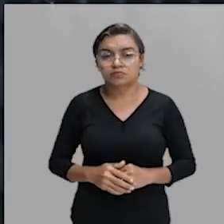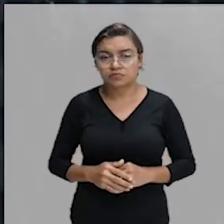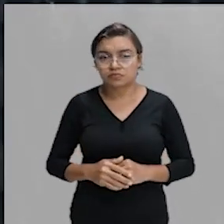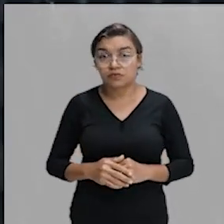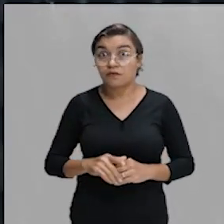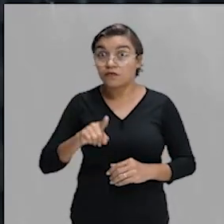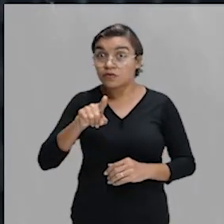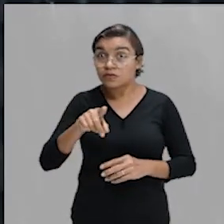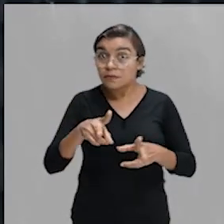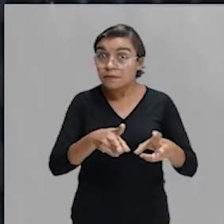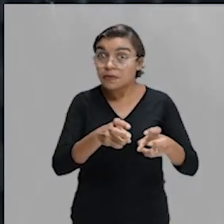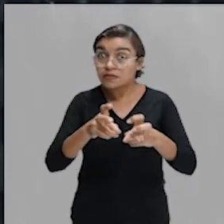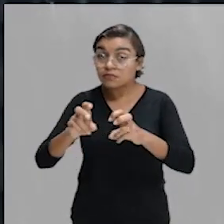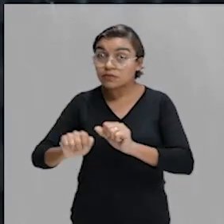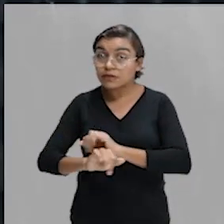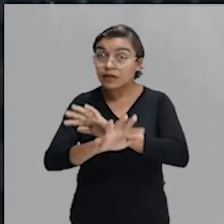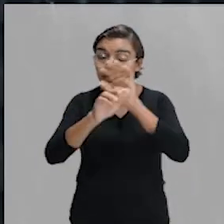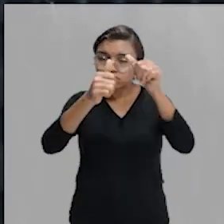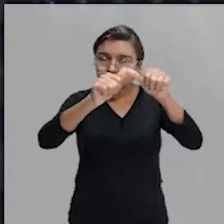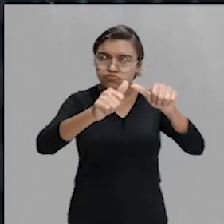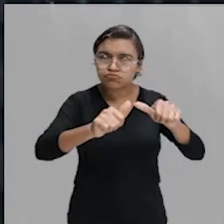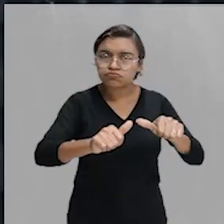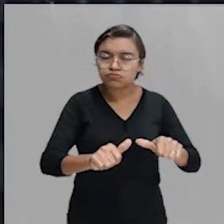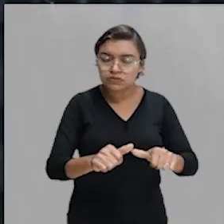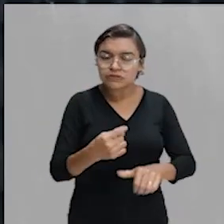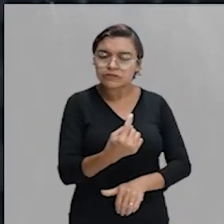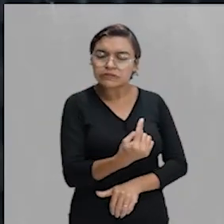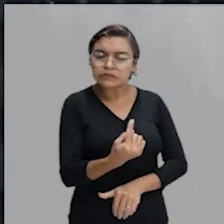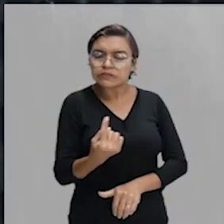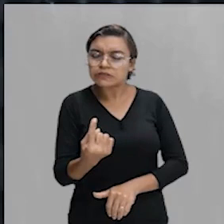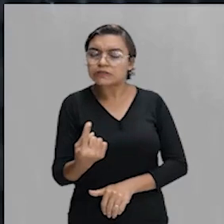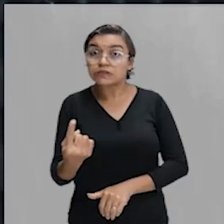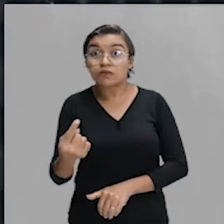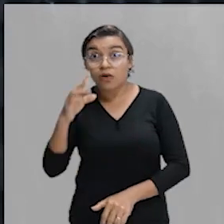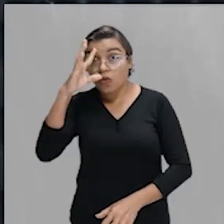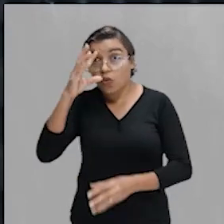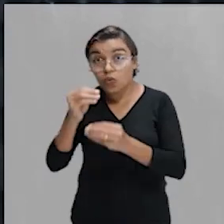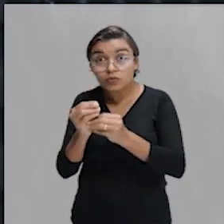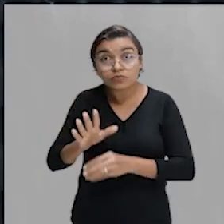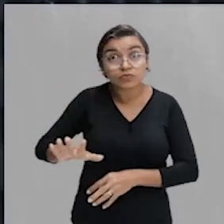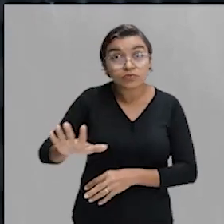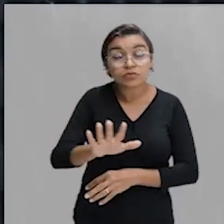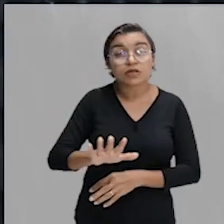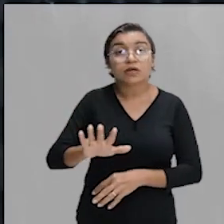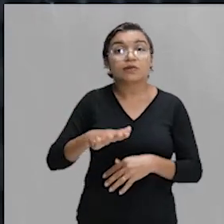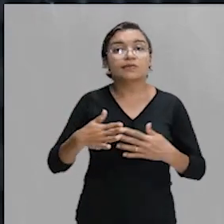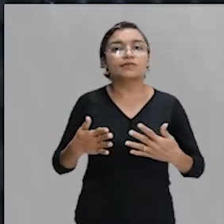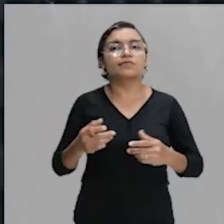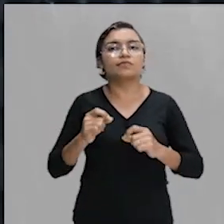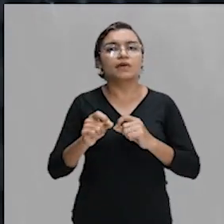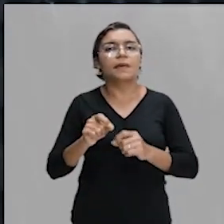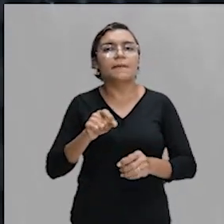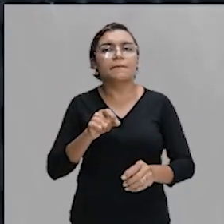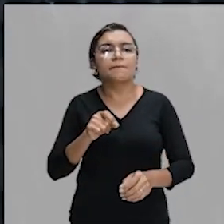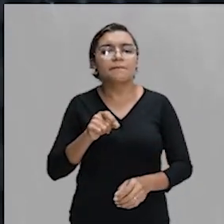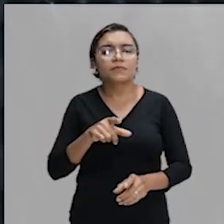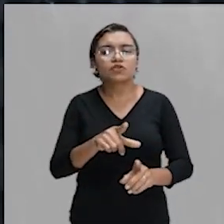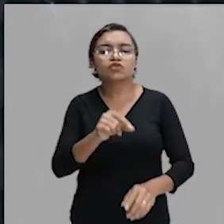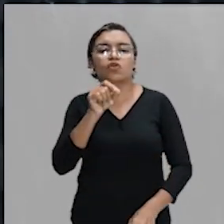vendo claramente que ela está analisando casos singulares e concluindo geral, não é isso? Então, o que você vai